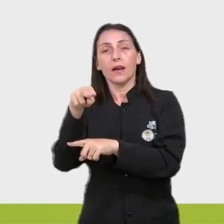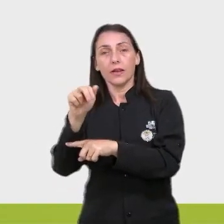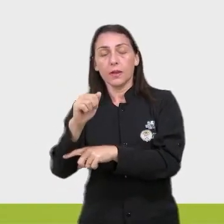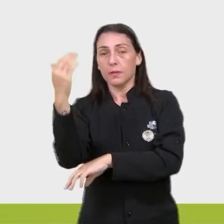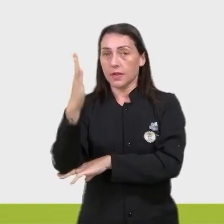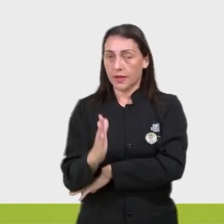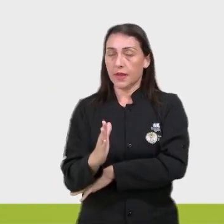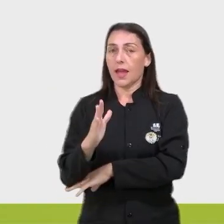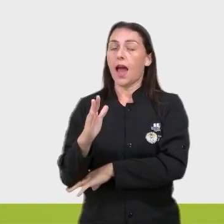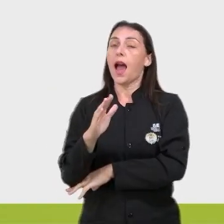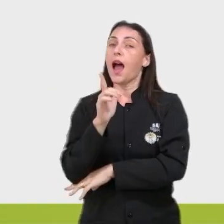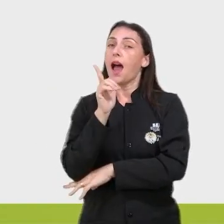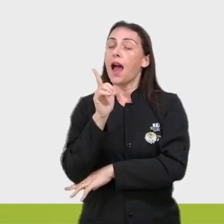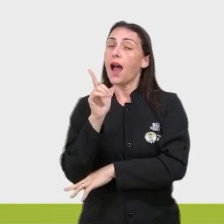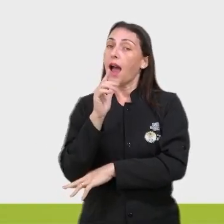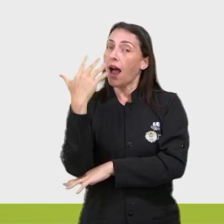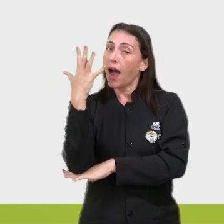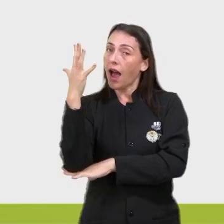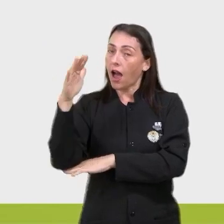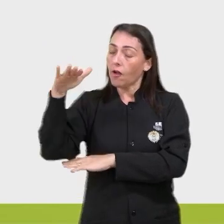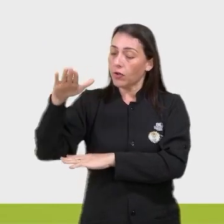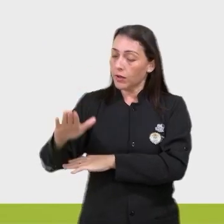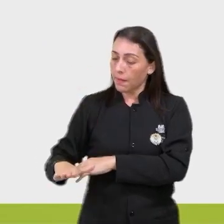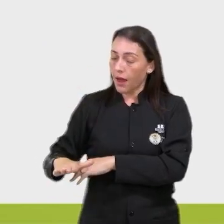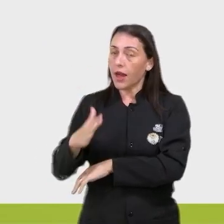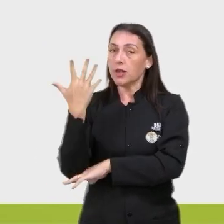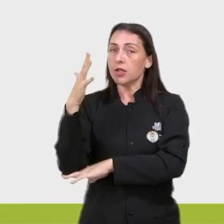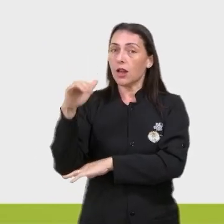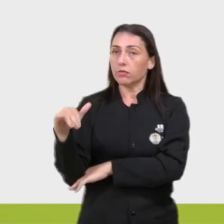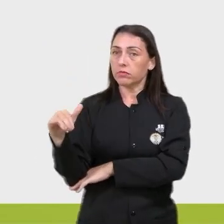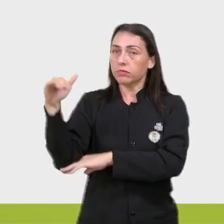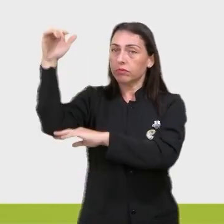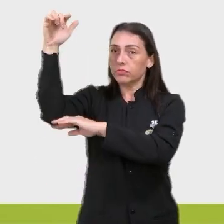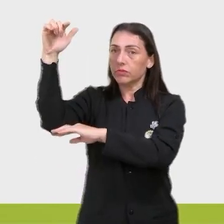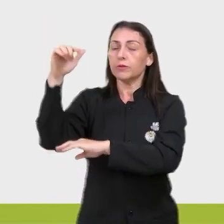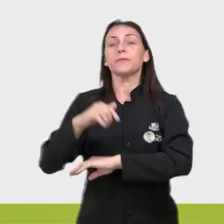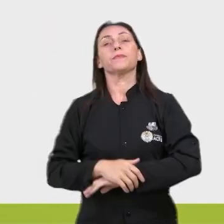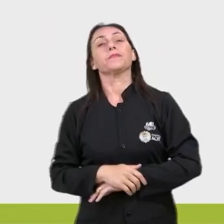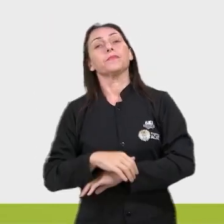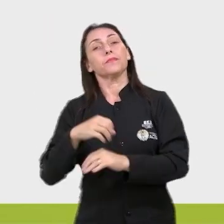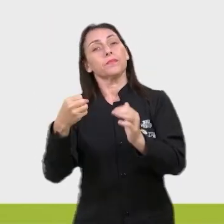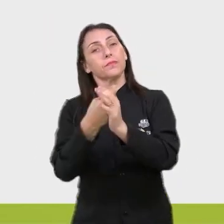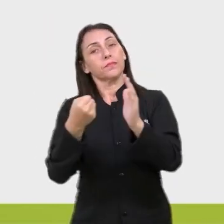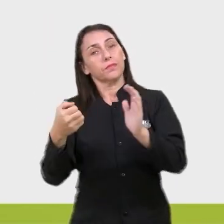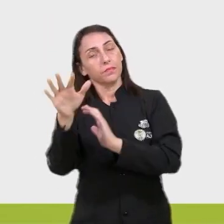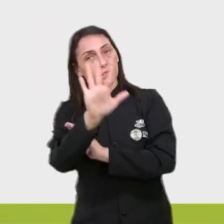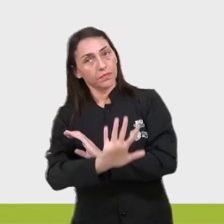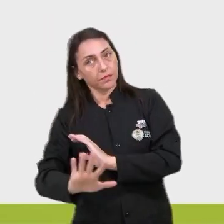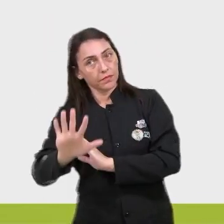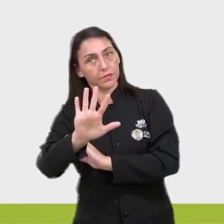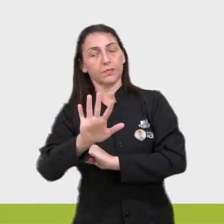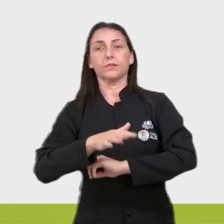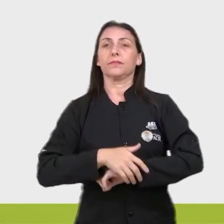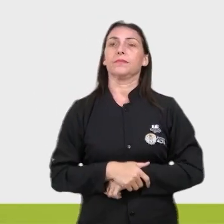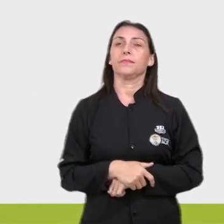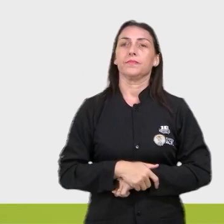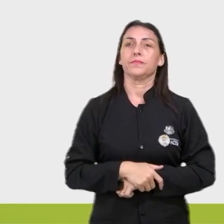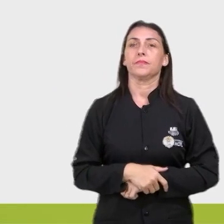são árvores médias, e árvores mais baixas, tá? Então, a característica geral é assim.